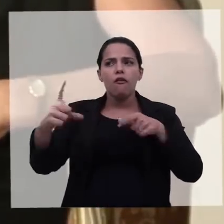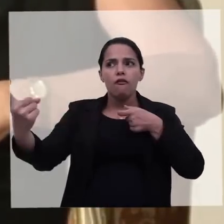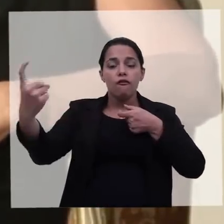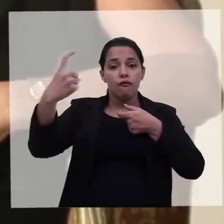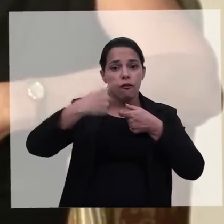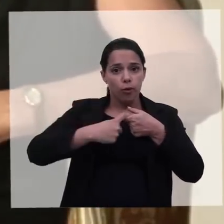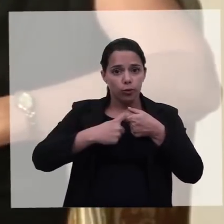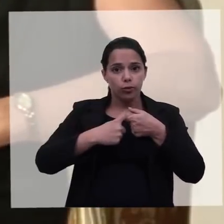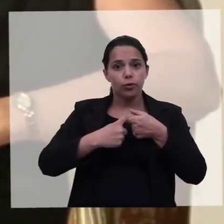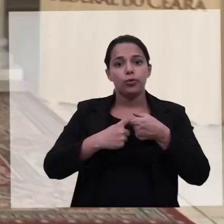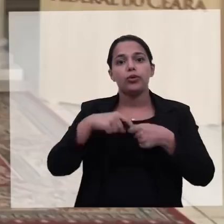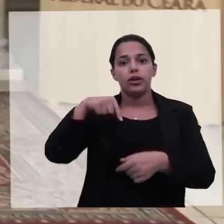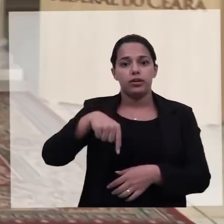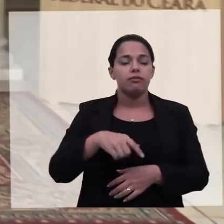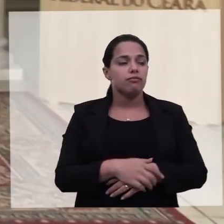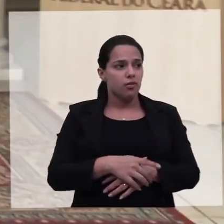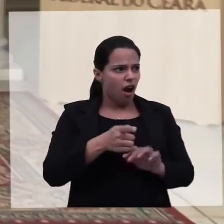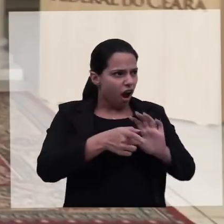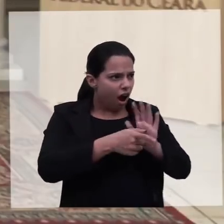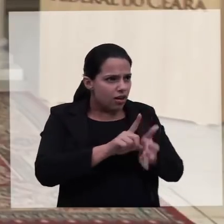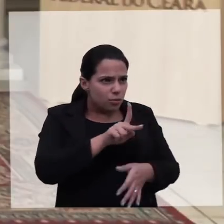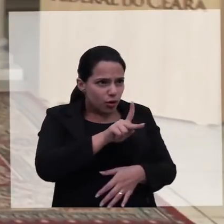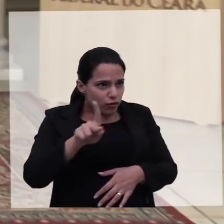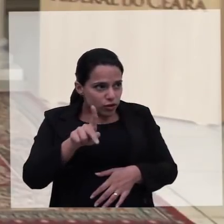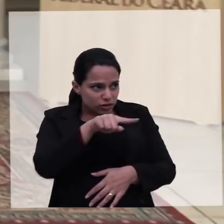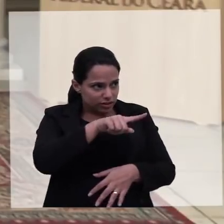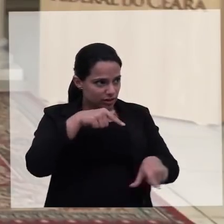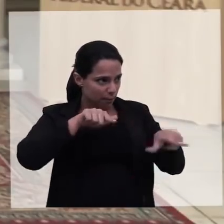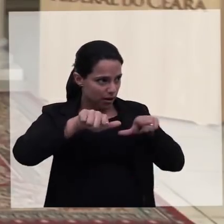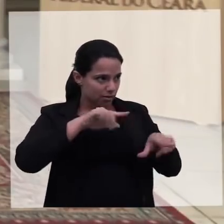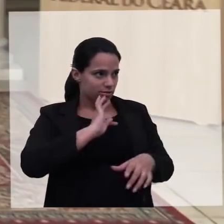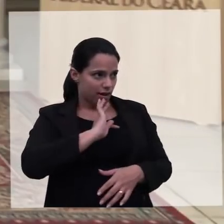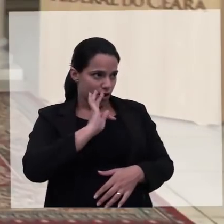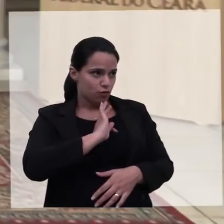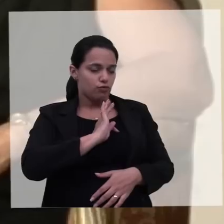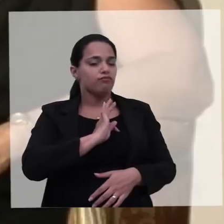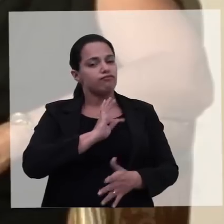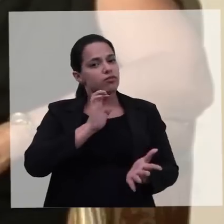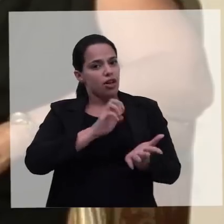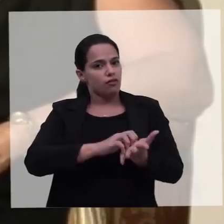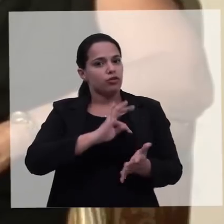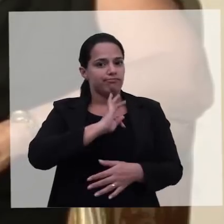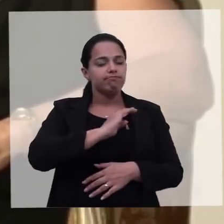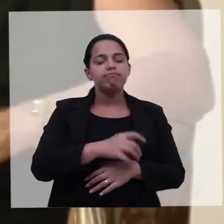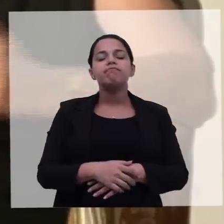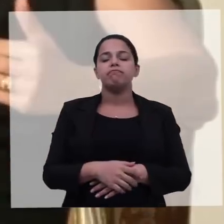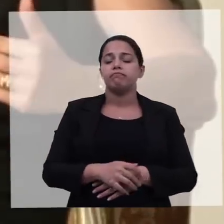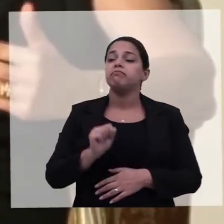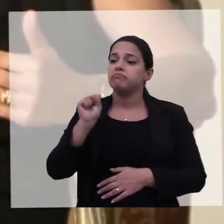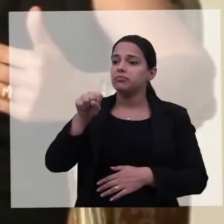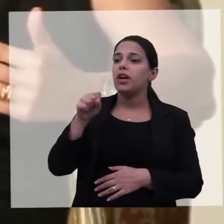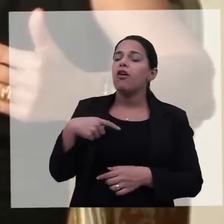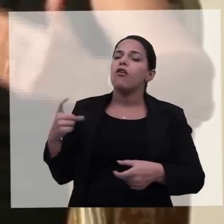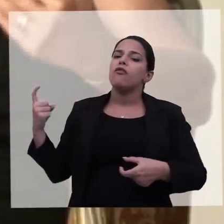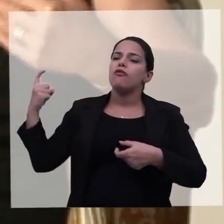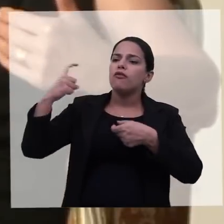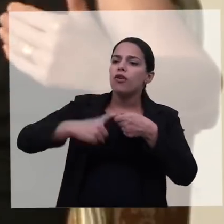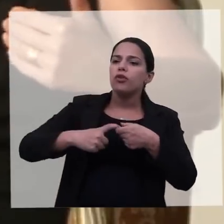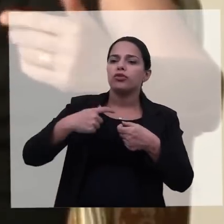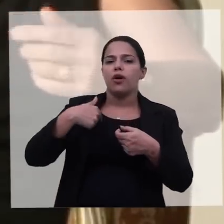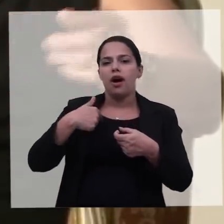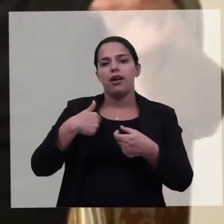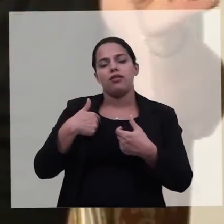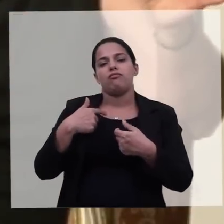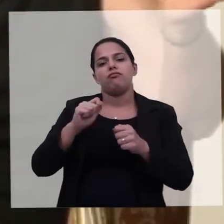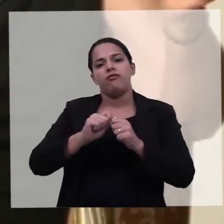eu voltei como técnica. Antes de ser professora, a senhora era técnica? Era técnica. E quando eu voltei, aí foi que eu